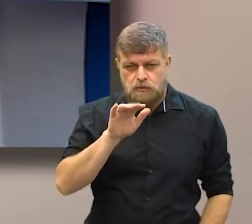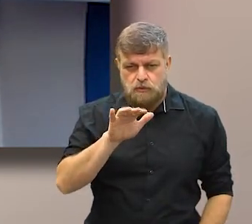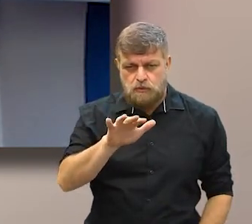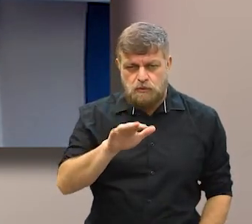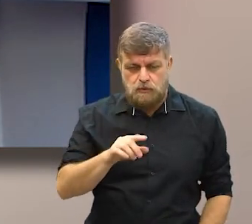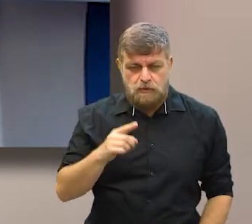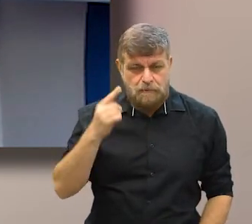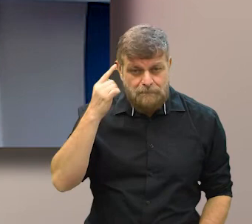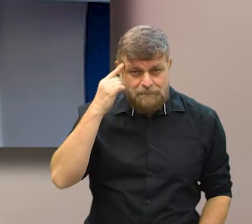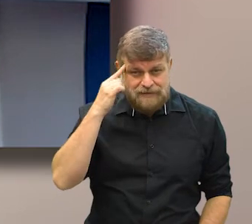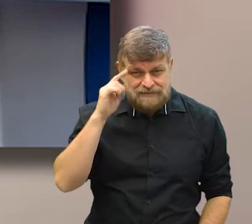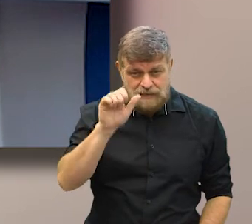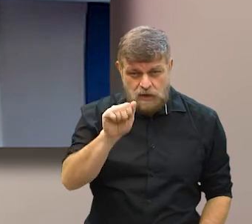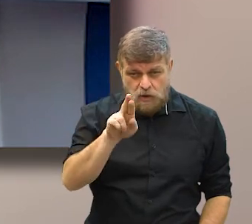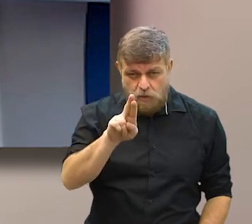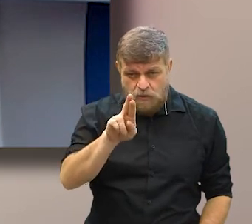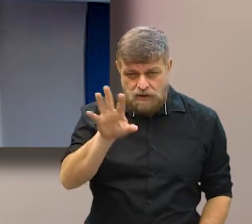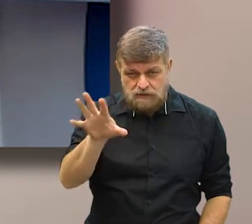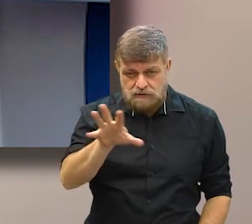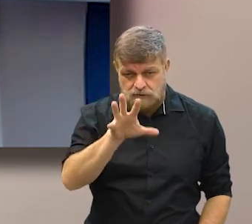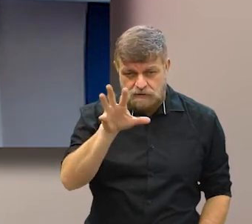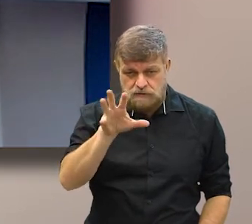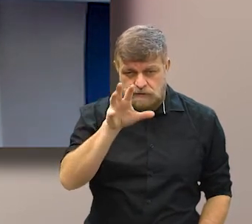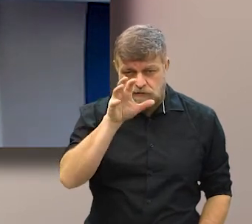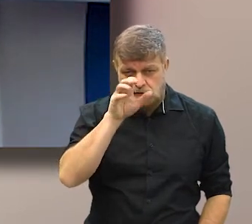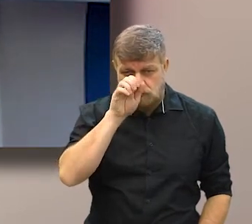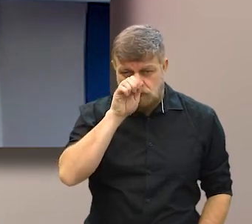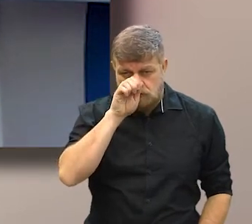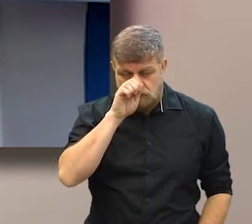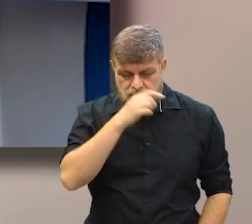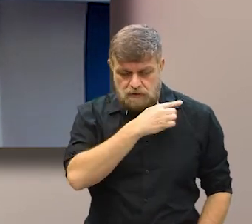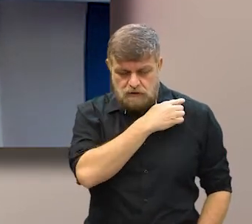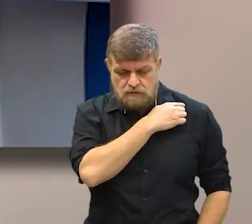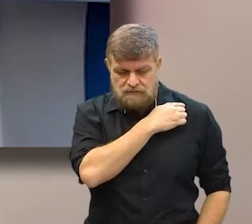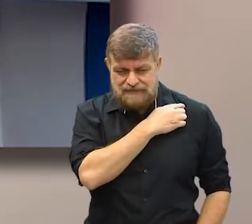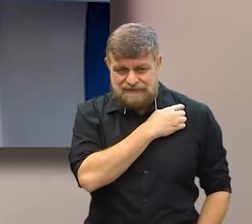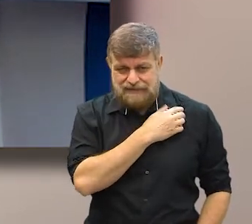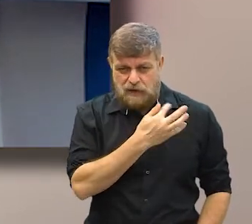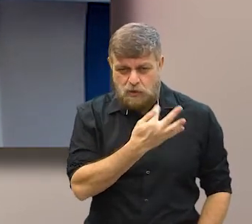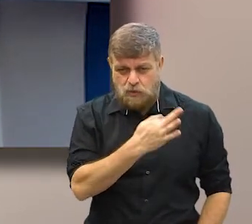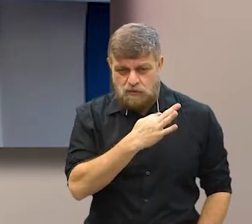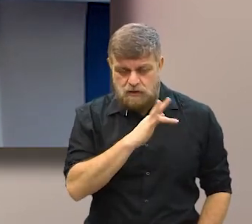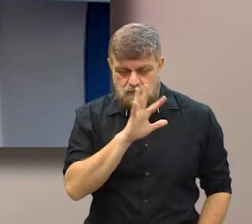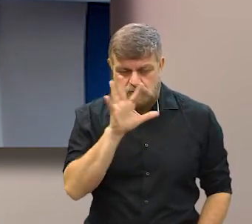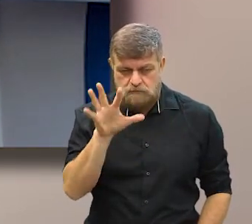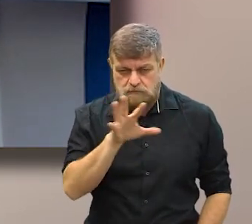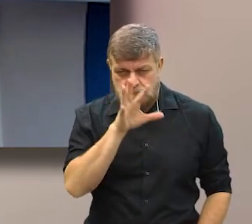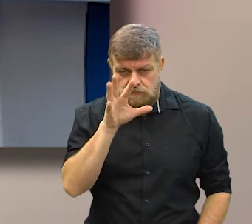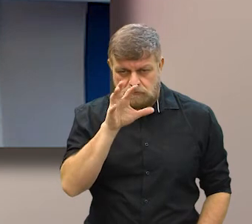Imagina que o ar está indo para essa região de desconforto.